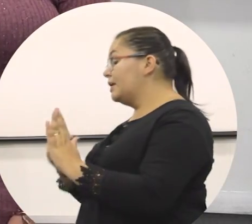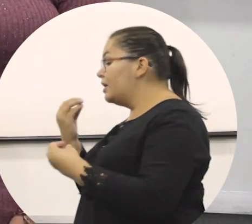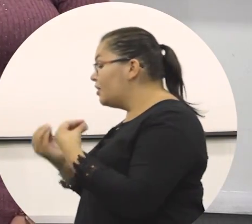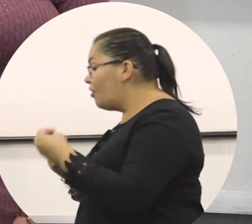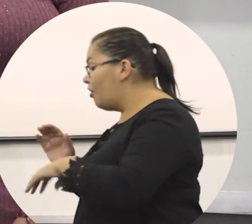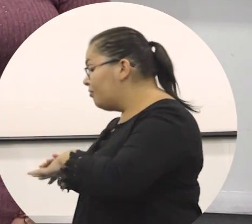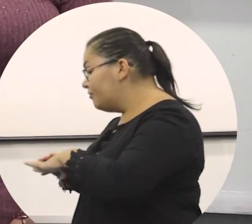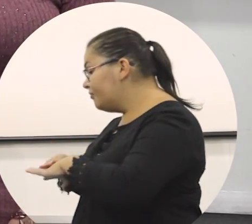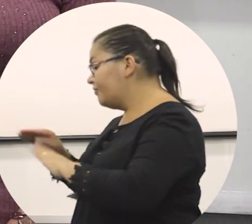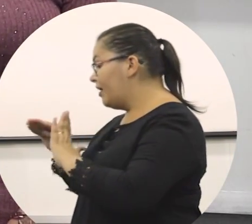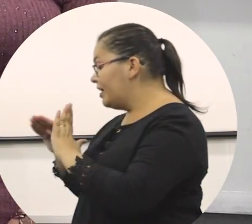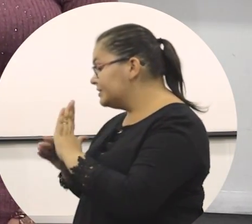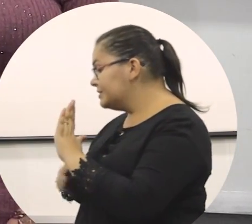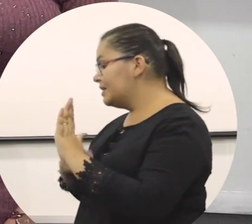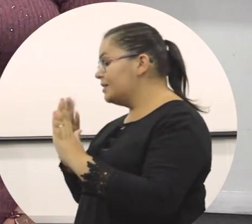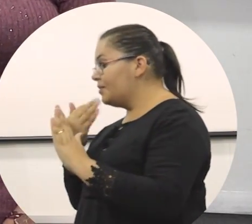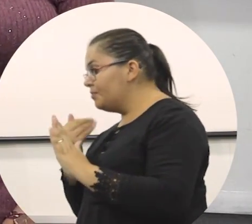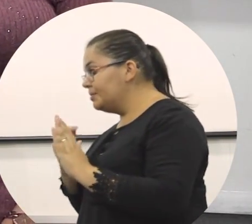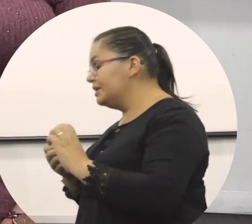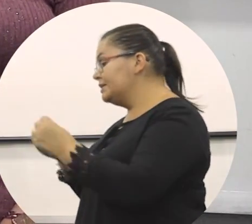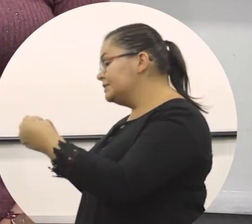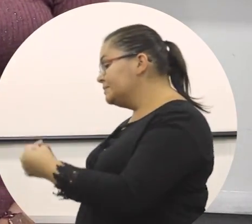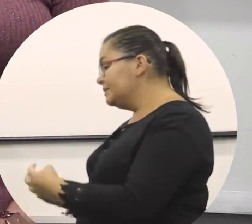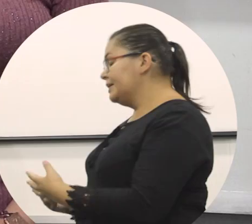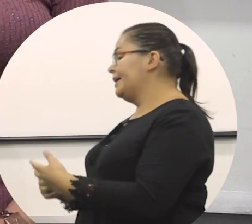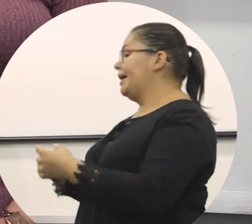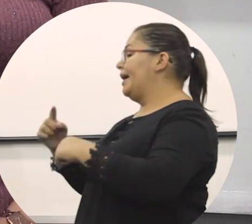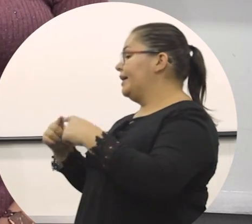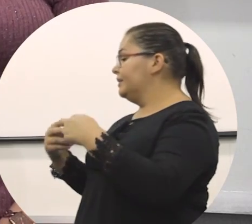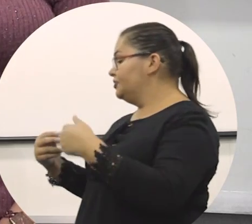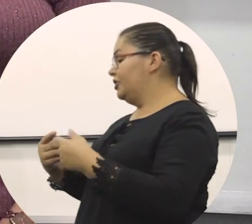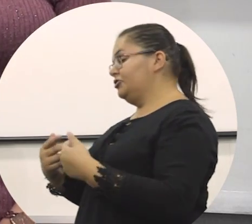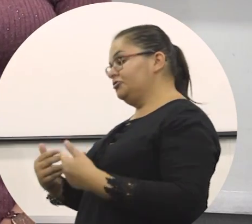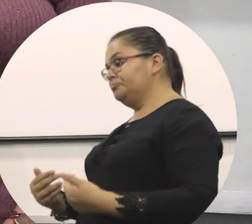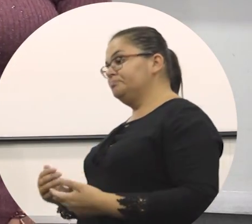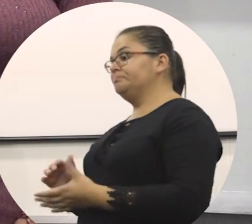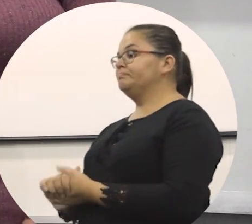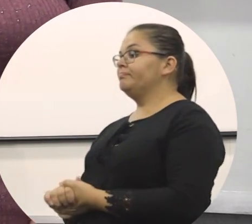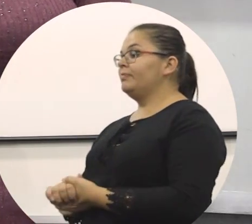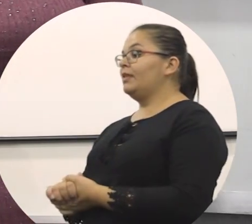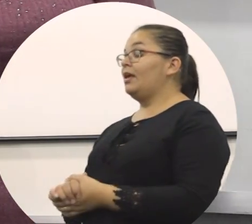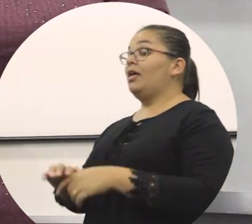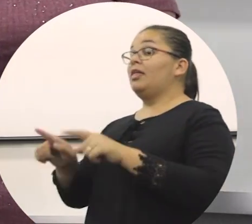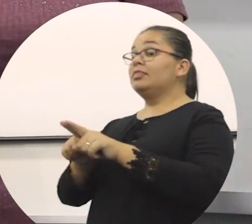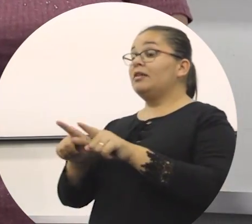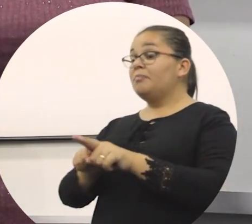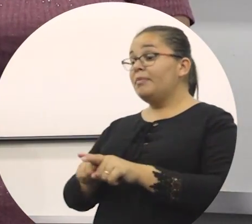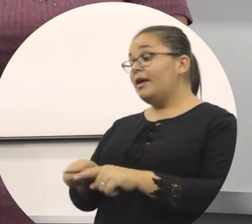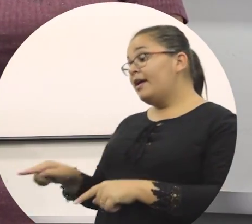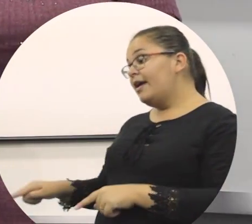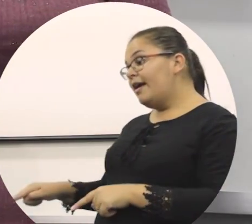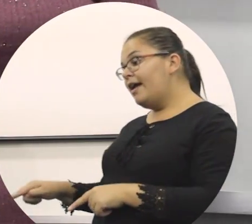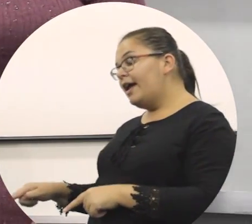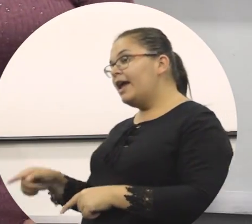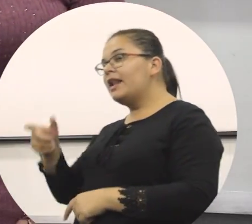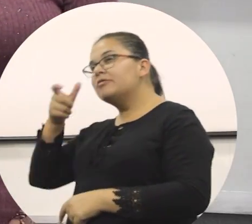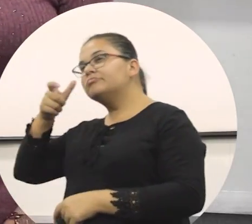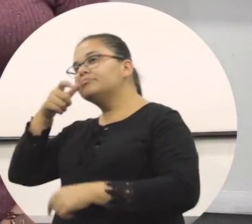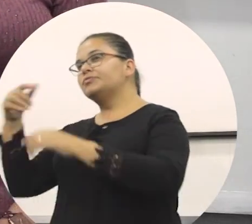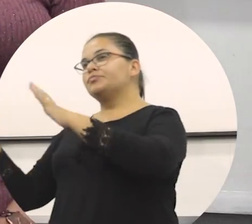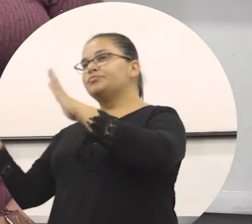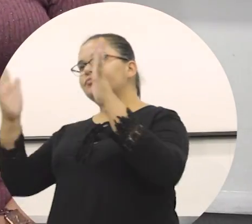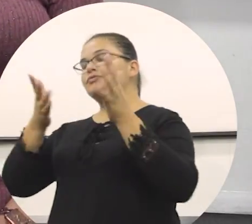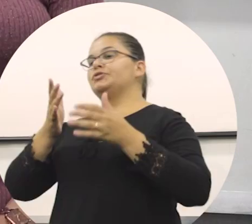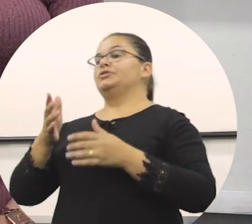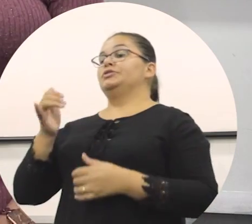uma prática real. O comportamento leitor, pensar no reconto de histórias, ordem lógica